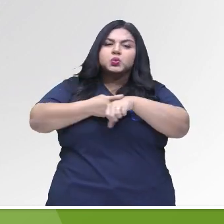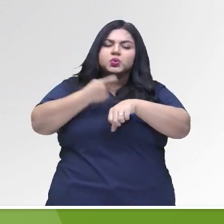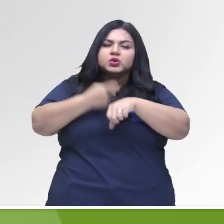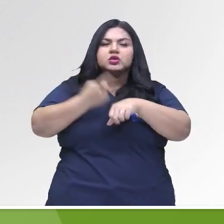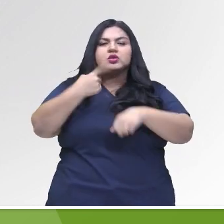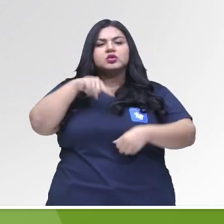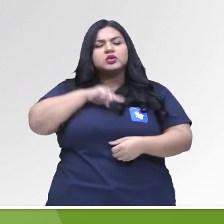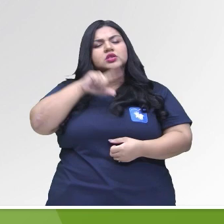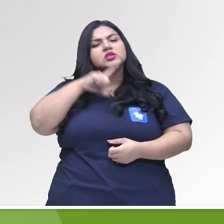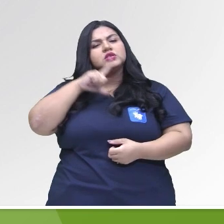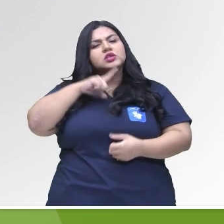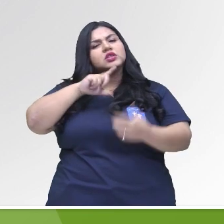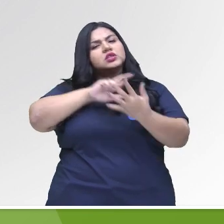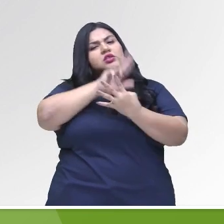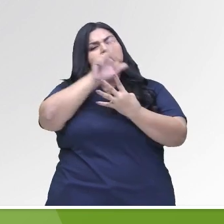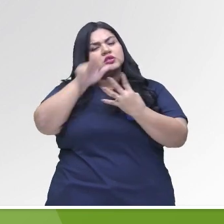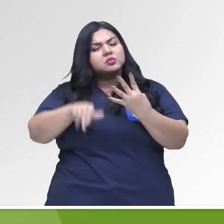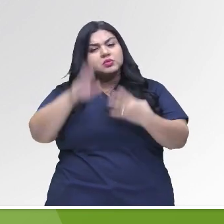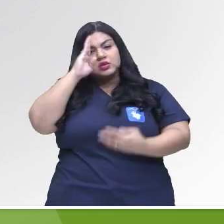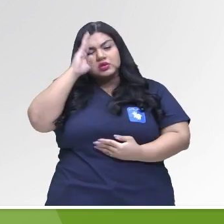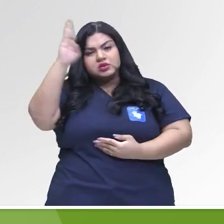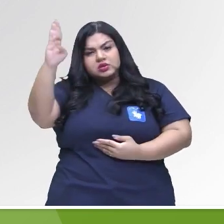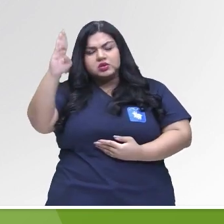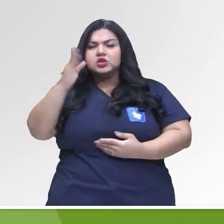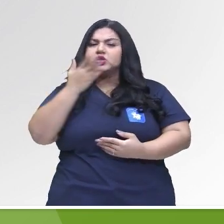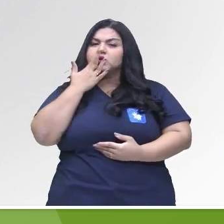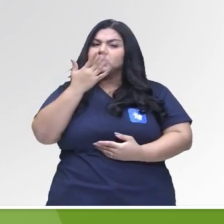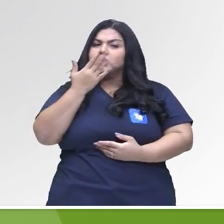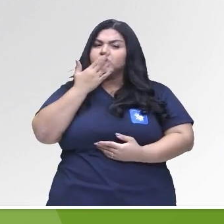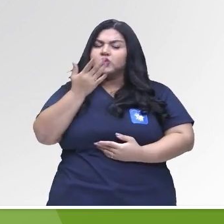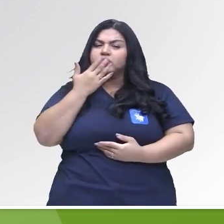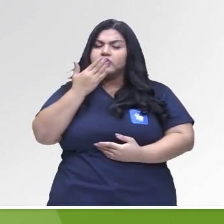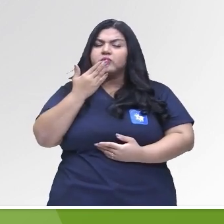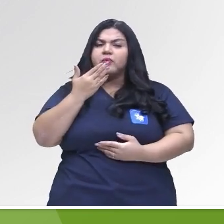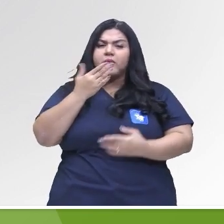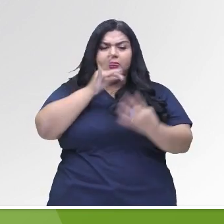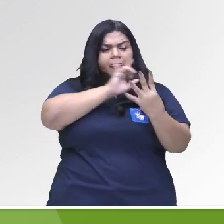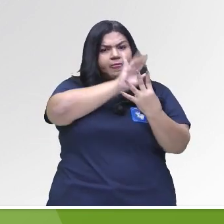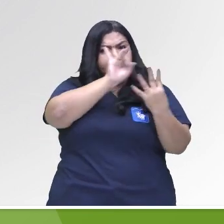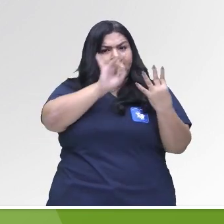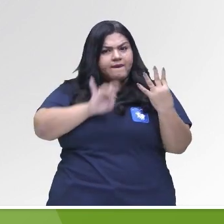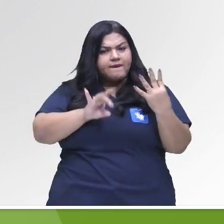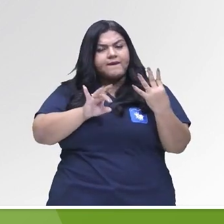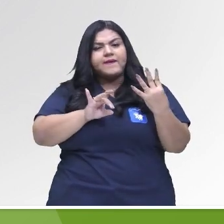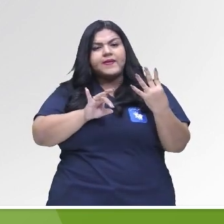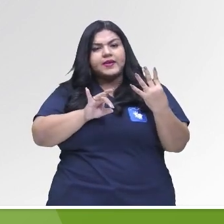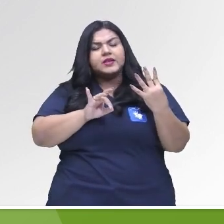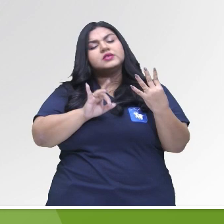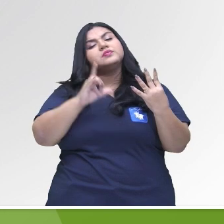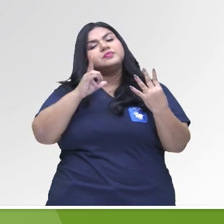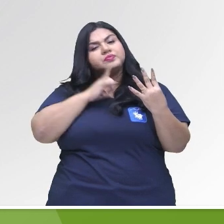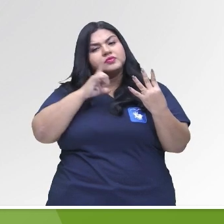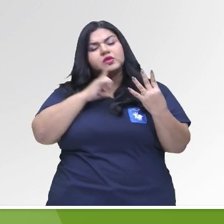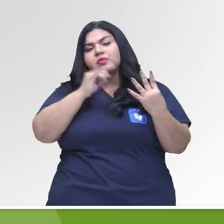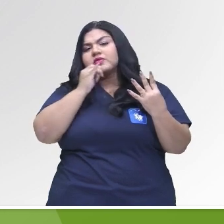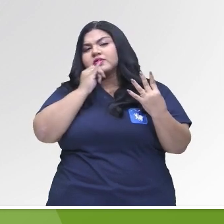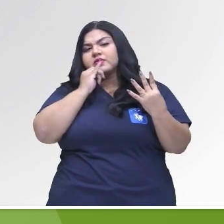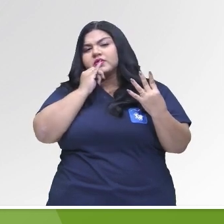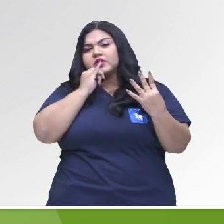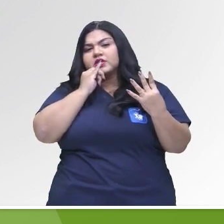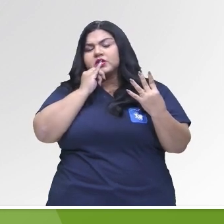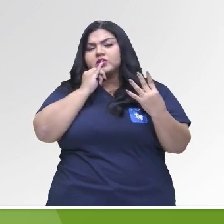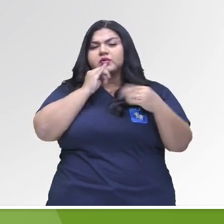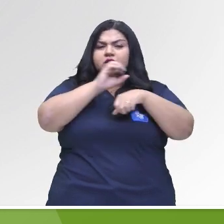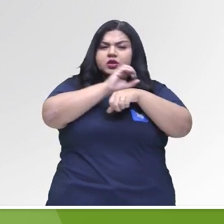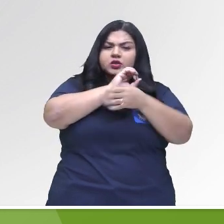tem as diferenças aqui, principalmente por conta das cores, para cada um deles, Então, a gente tem, por exemplo,